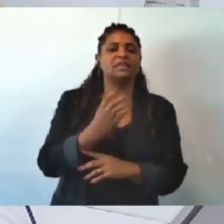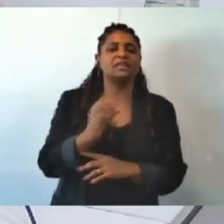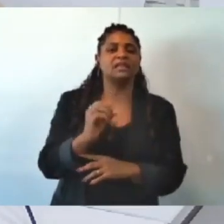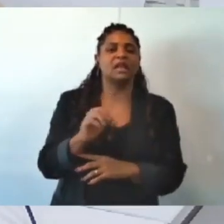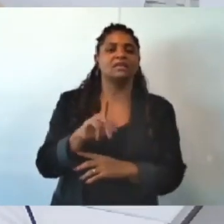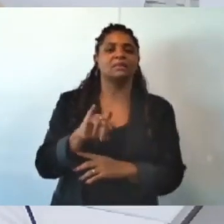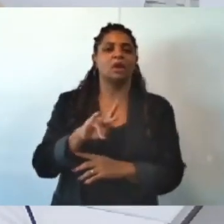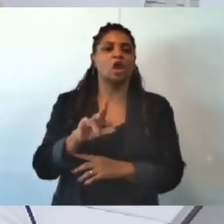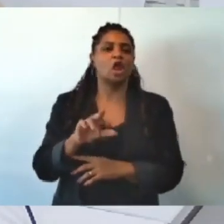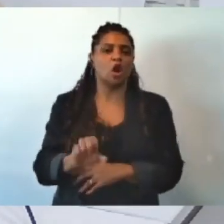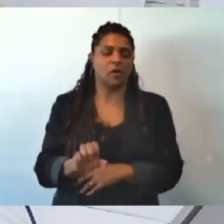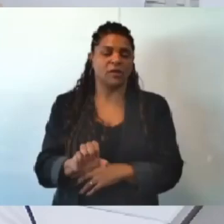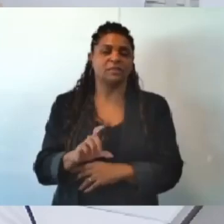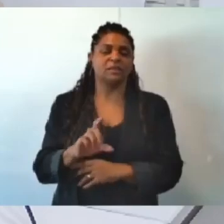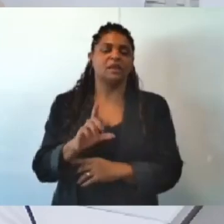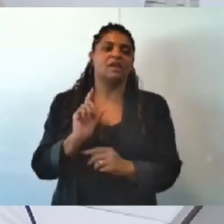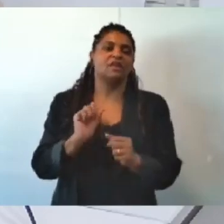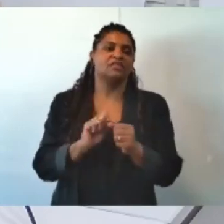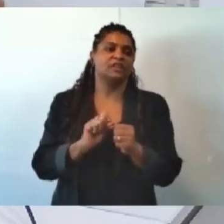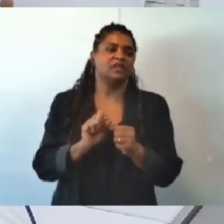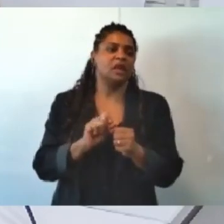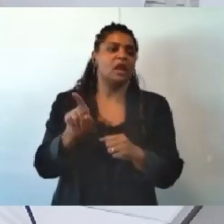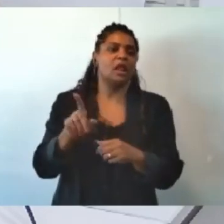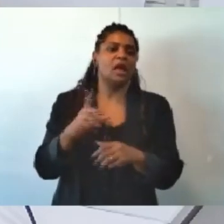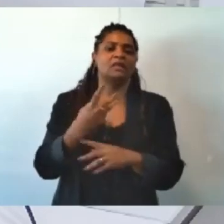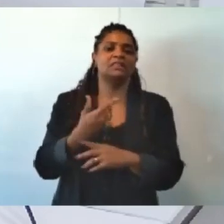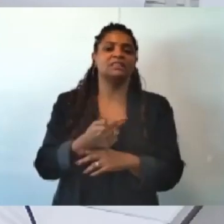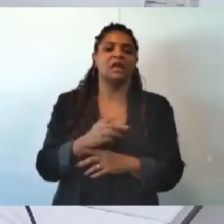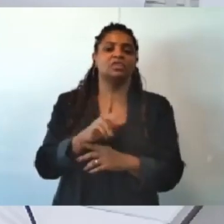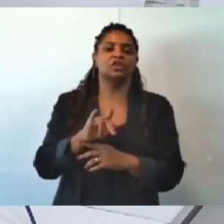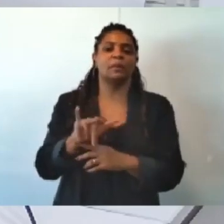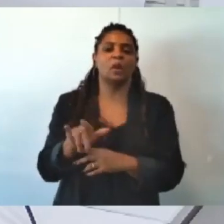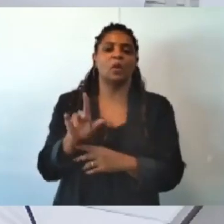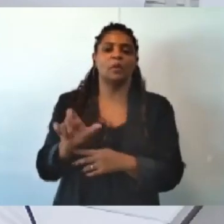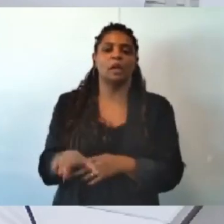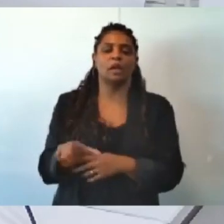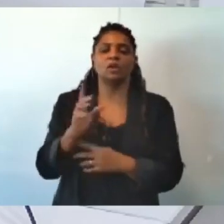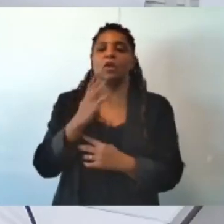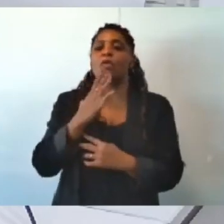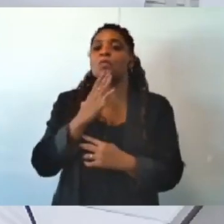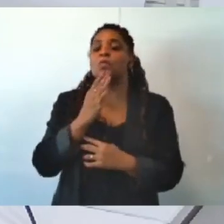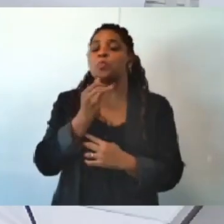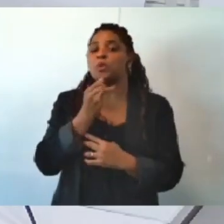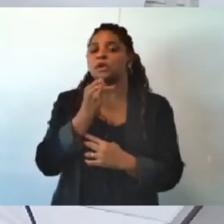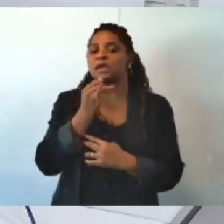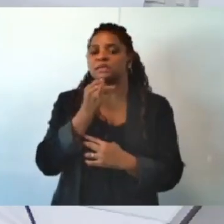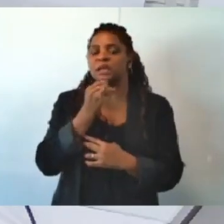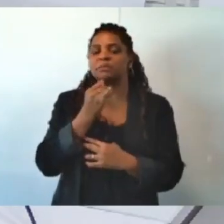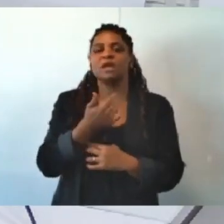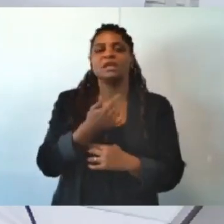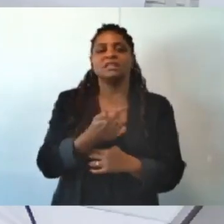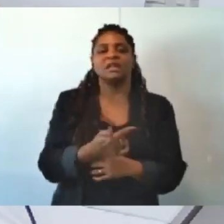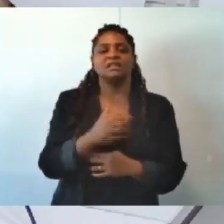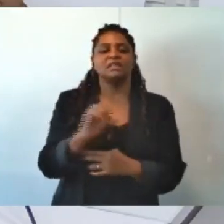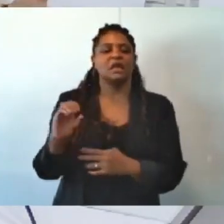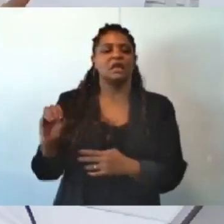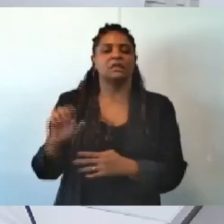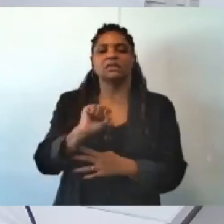mil pessoas, por exemplo. Dessas 7 mil, só praticamente 700, 800 pessoas do